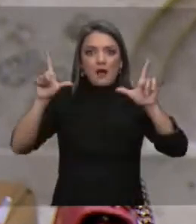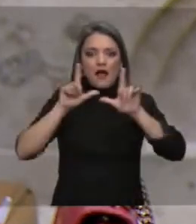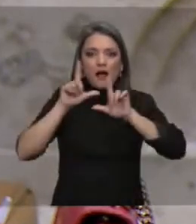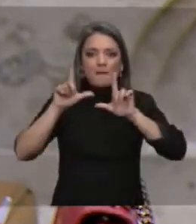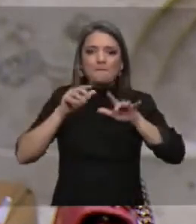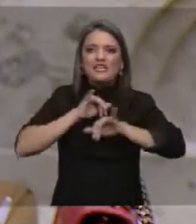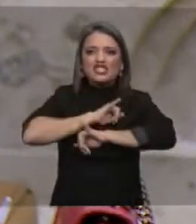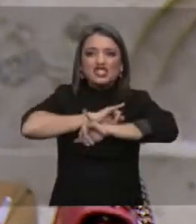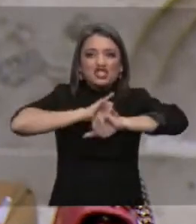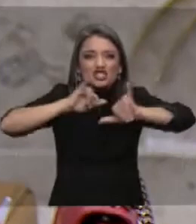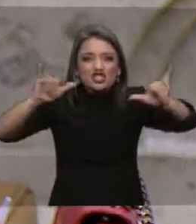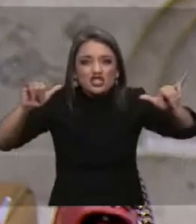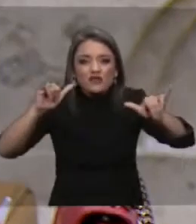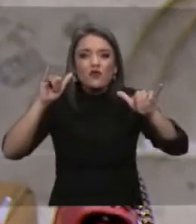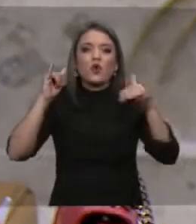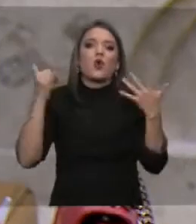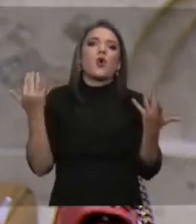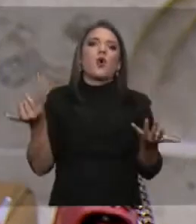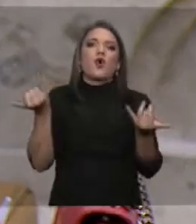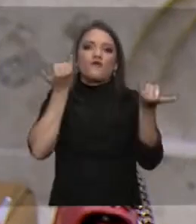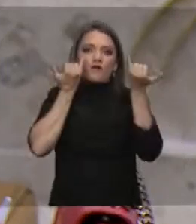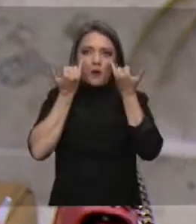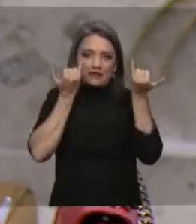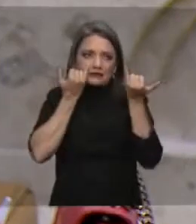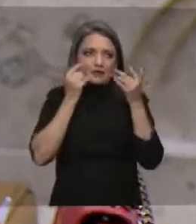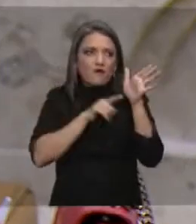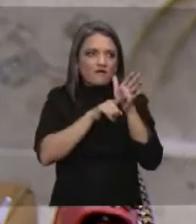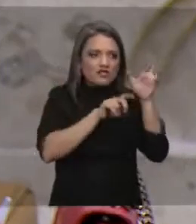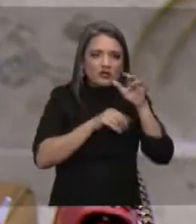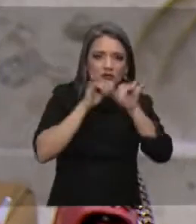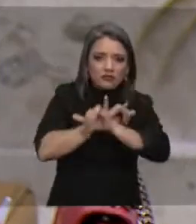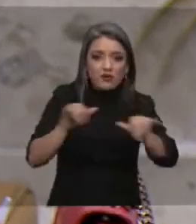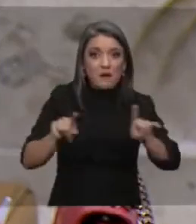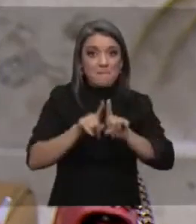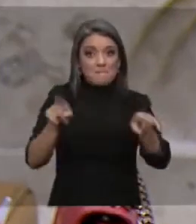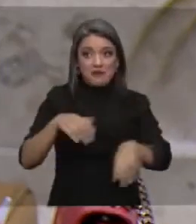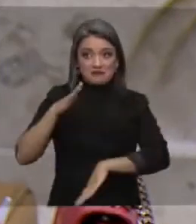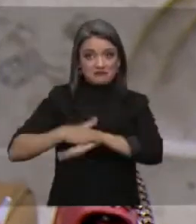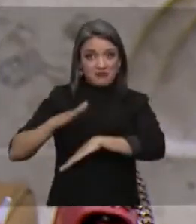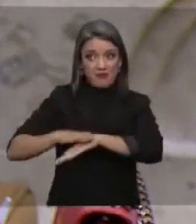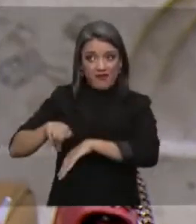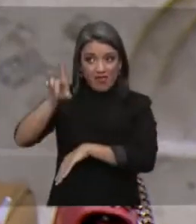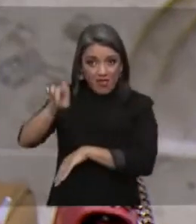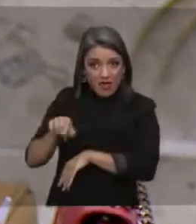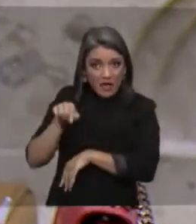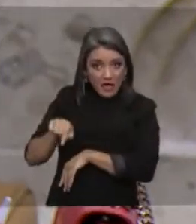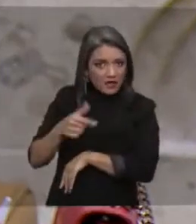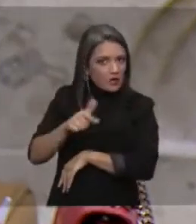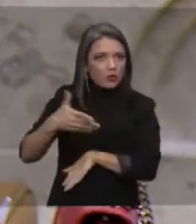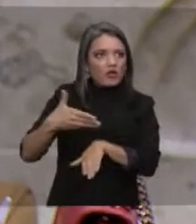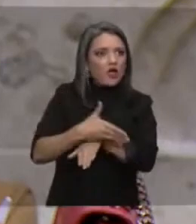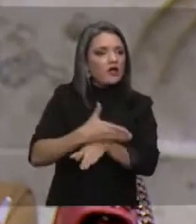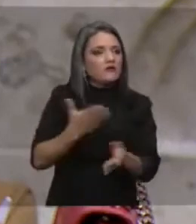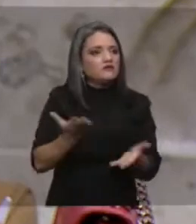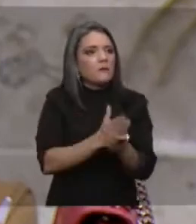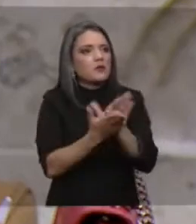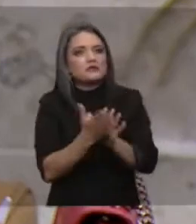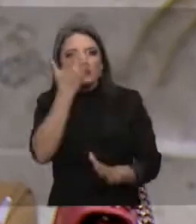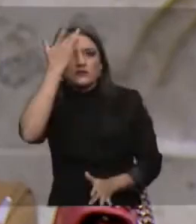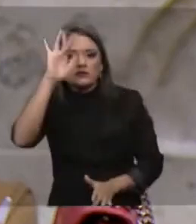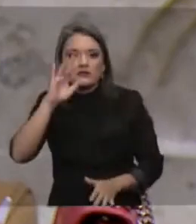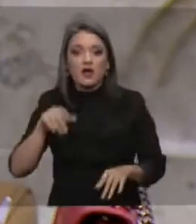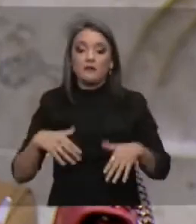constantemente informações sobre a investigação, ele não obtivera acesso aos autos. Alegou ainda que as condutas